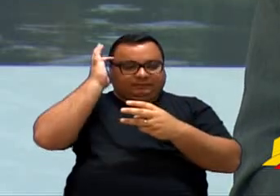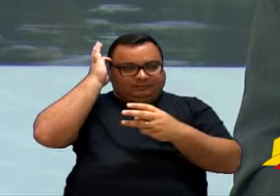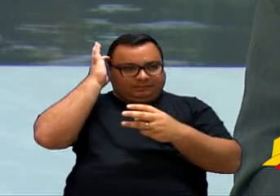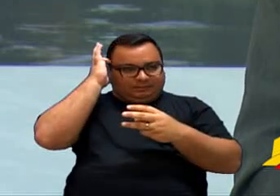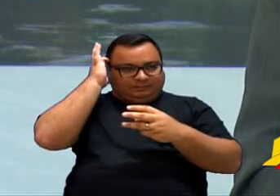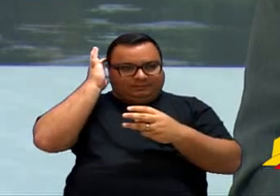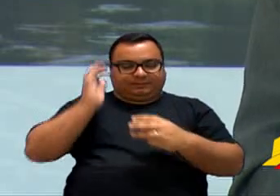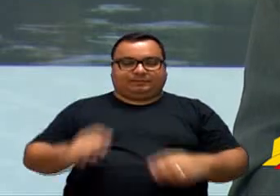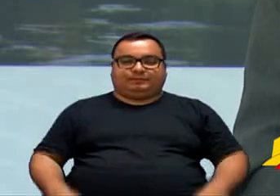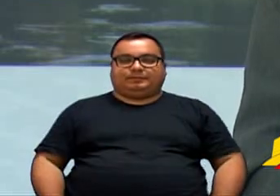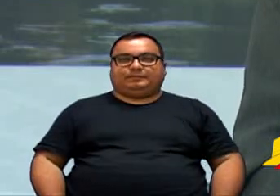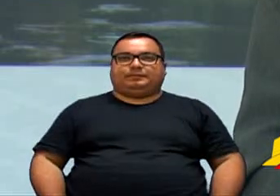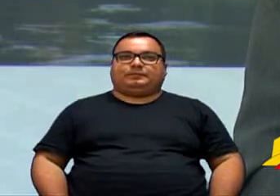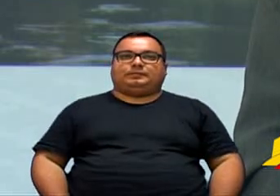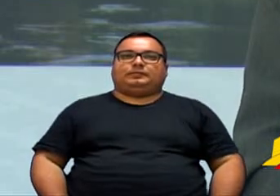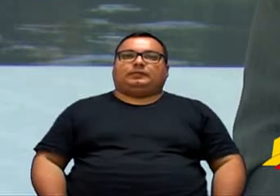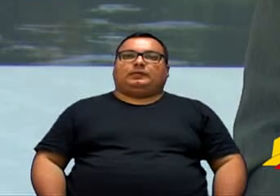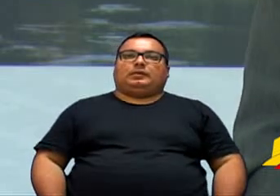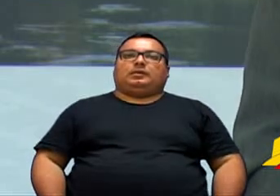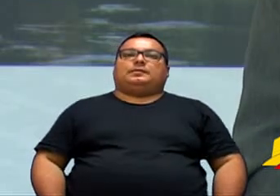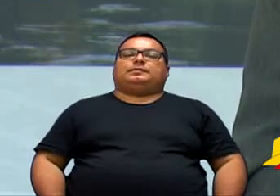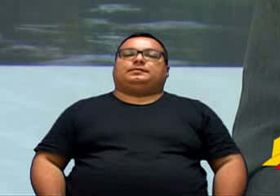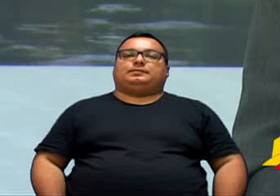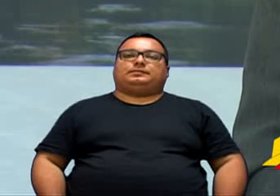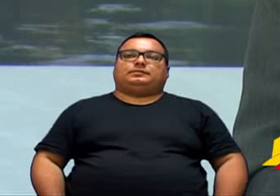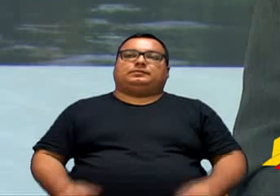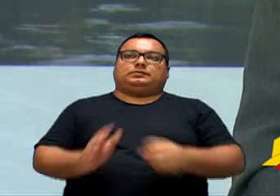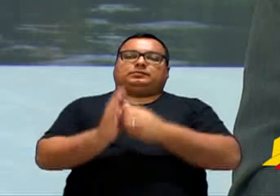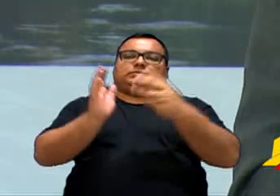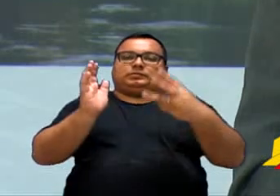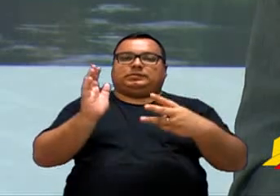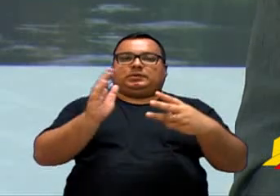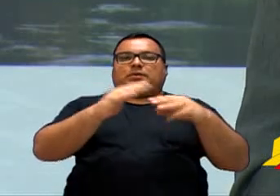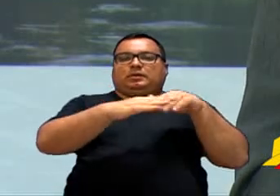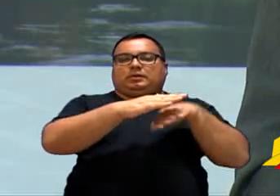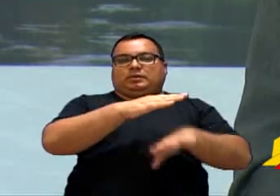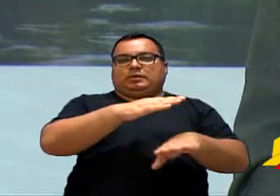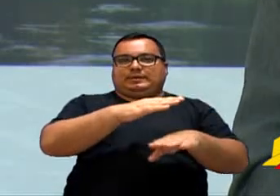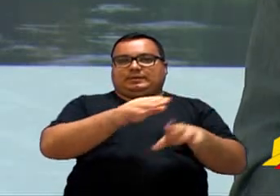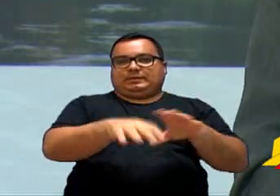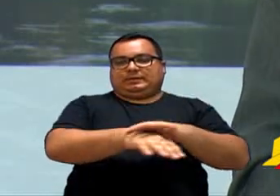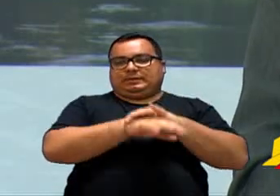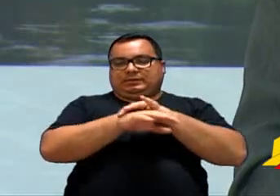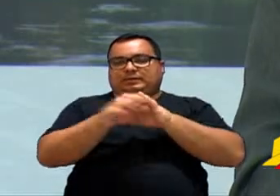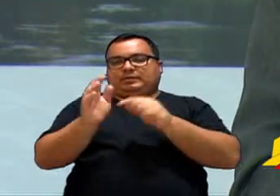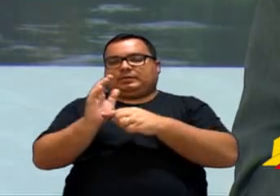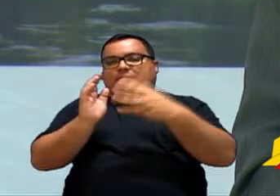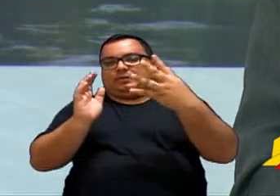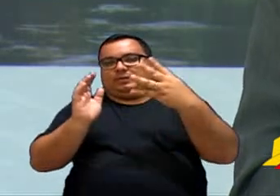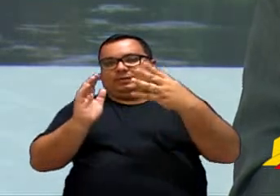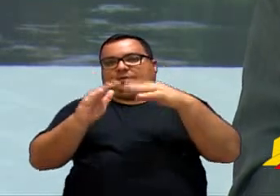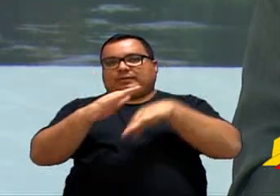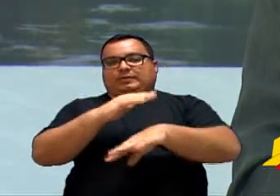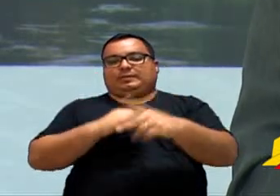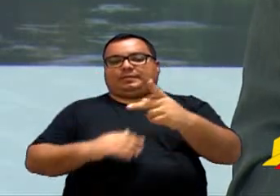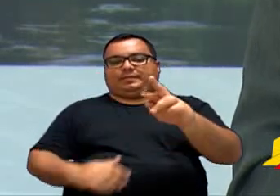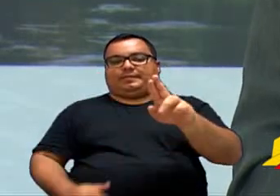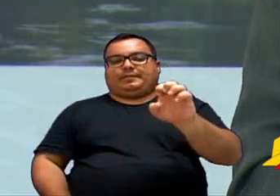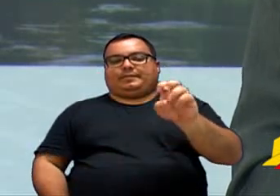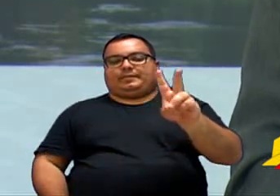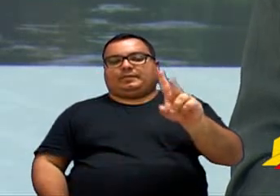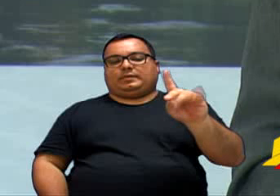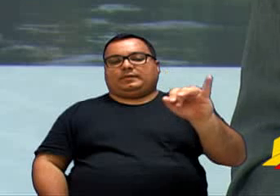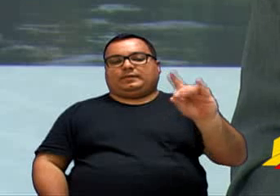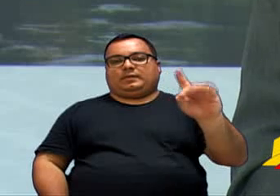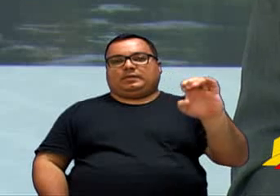do fundo de reserva. No artigo 4º, ele fala do fundo previdenciário.